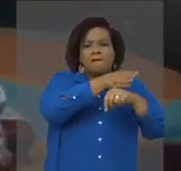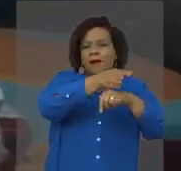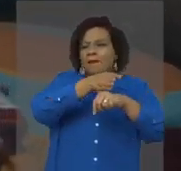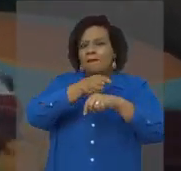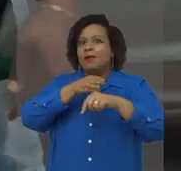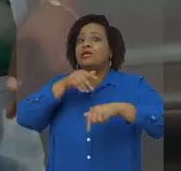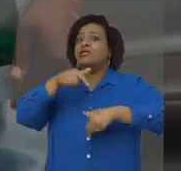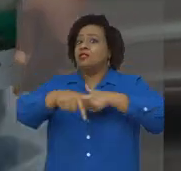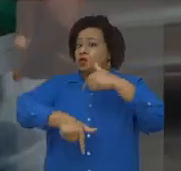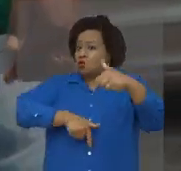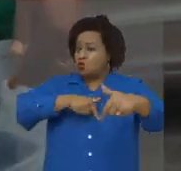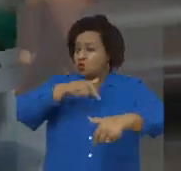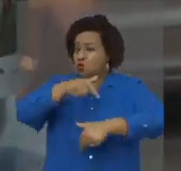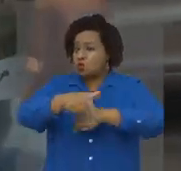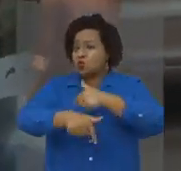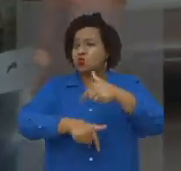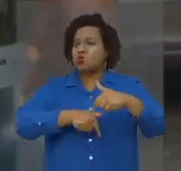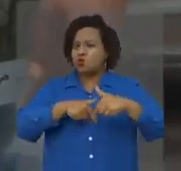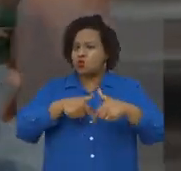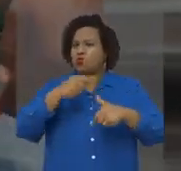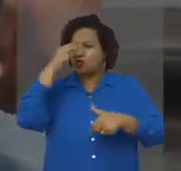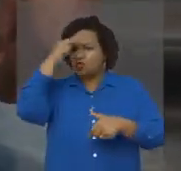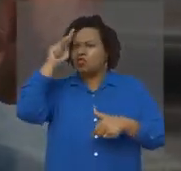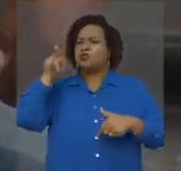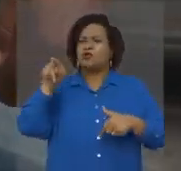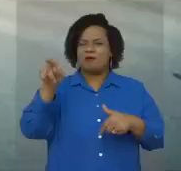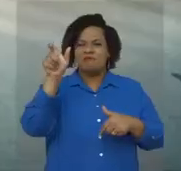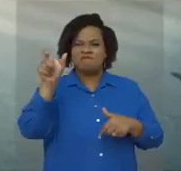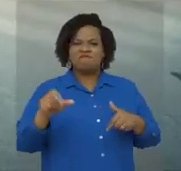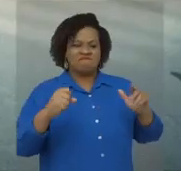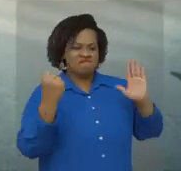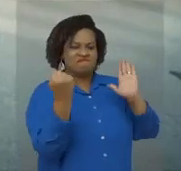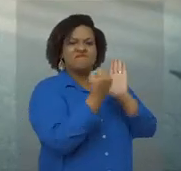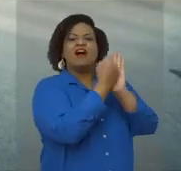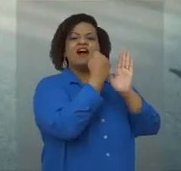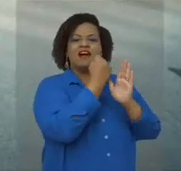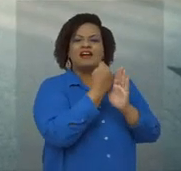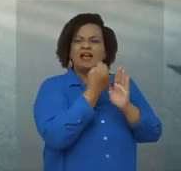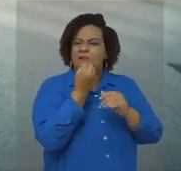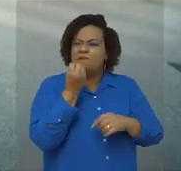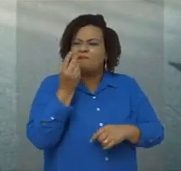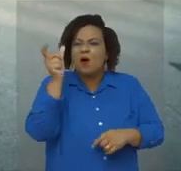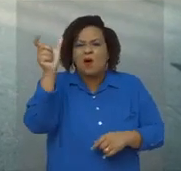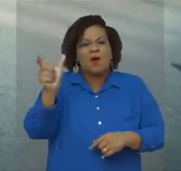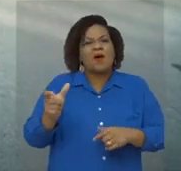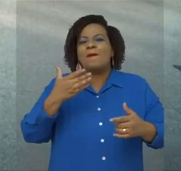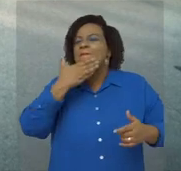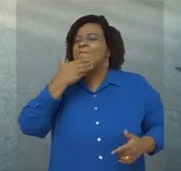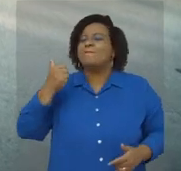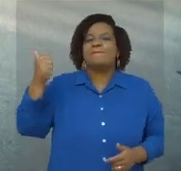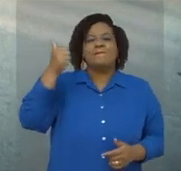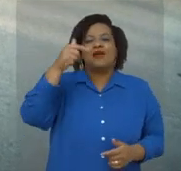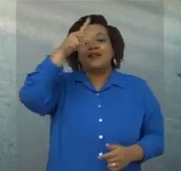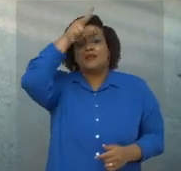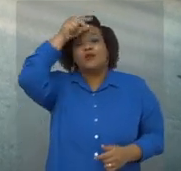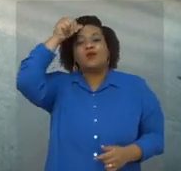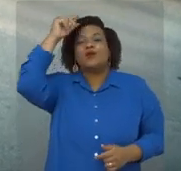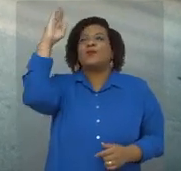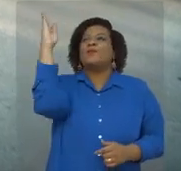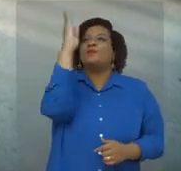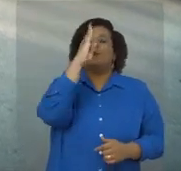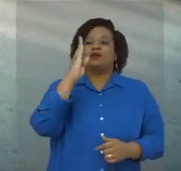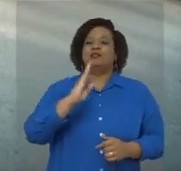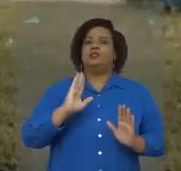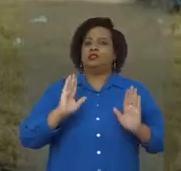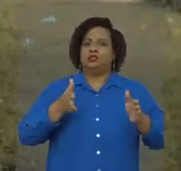pé na lama. Trabalhou foi muito. E fez história, o danado. O cara precisa ser bom para ser o melhor prefeito